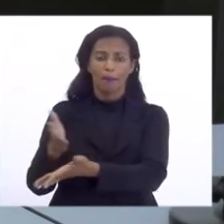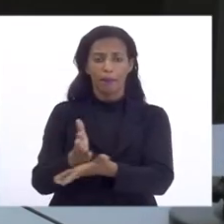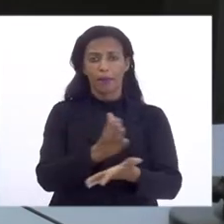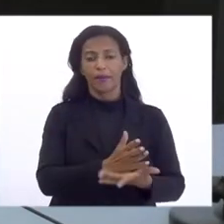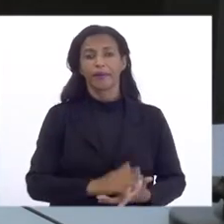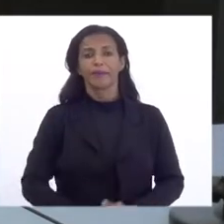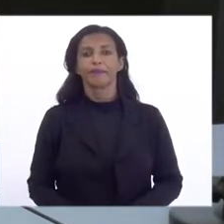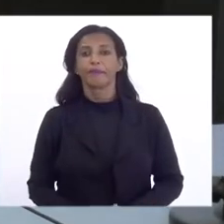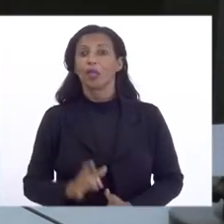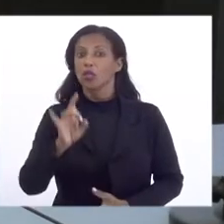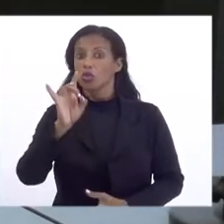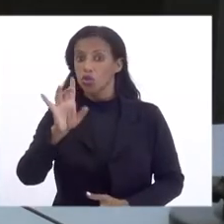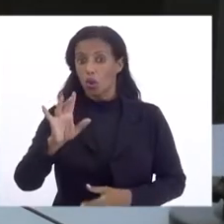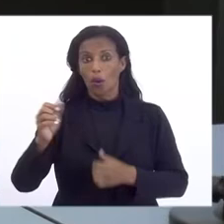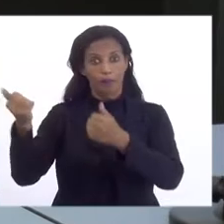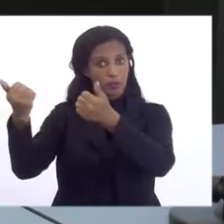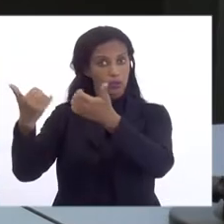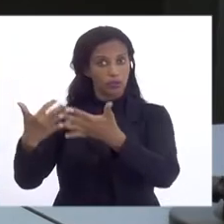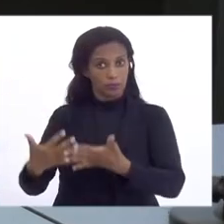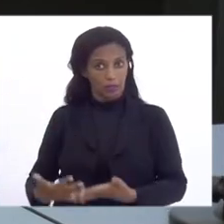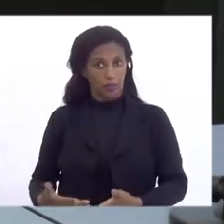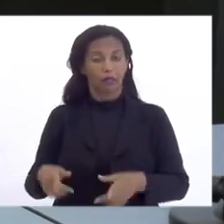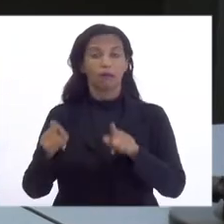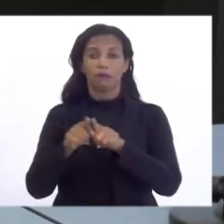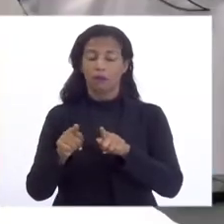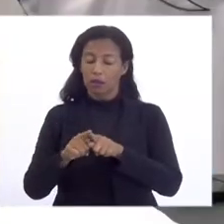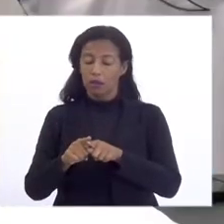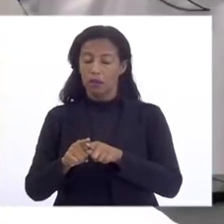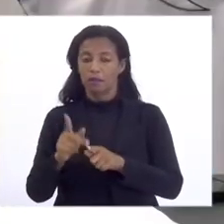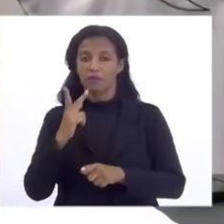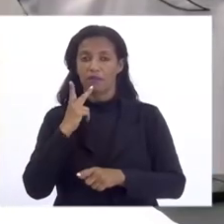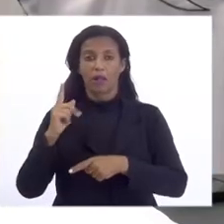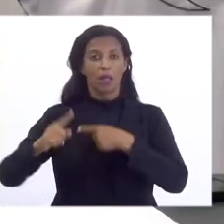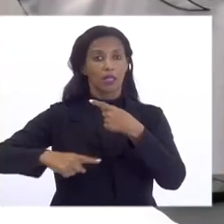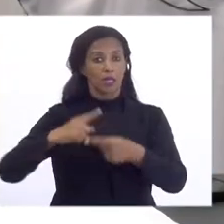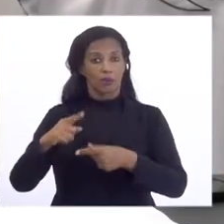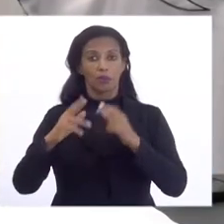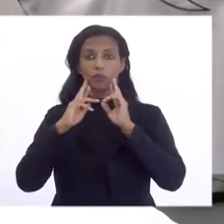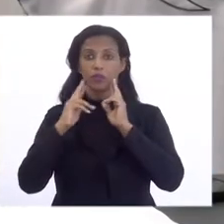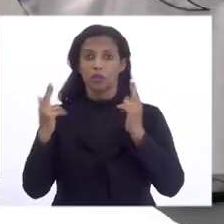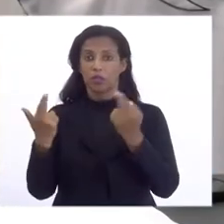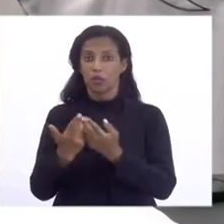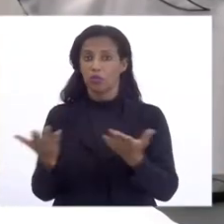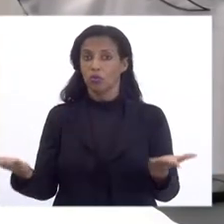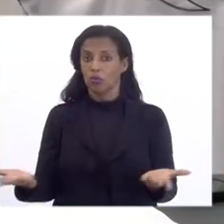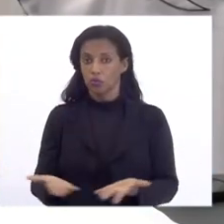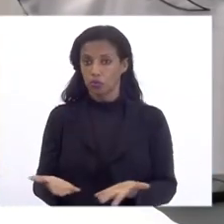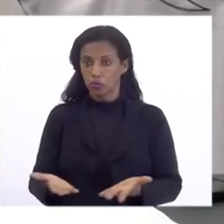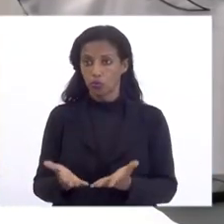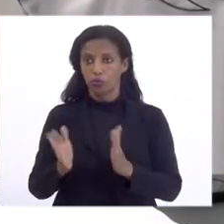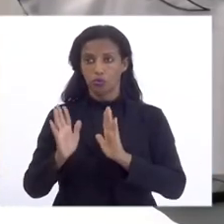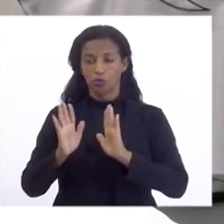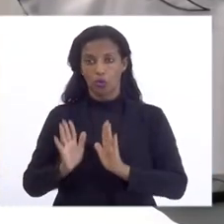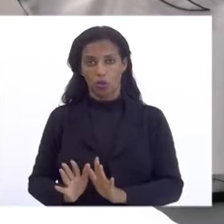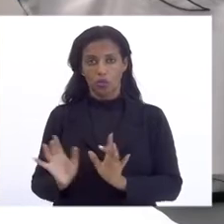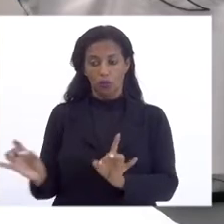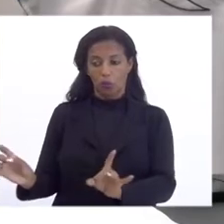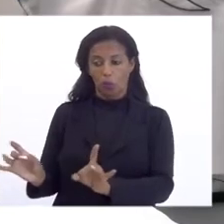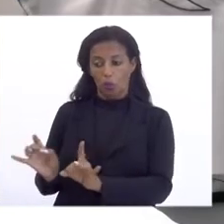isso. Era só para deixar e dizer que depois do plenário de hoje... nós já deixaríamos